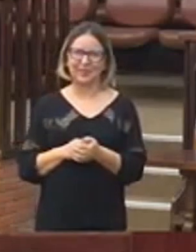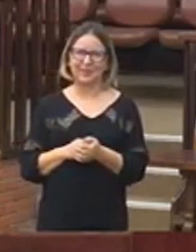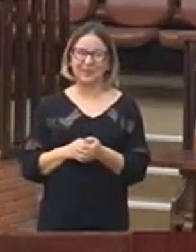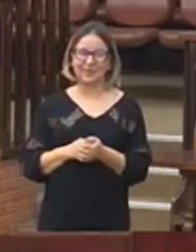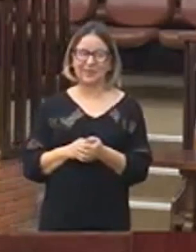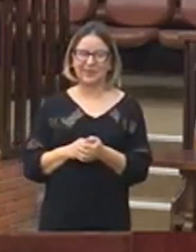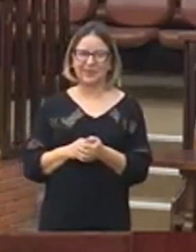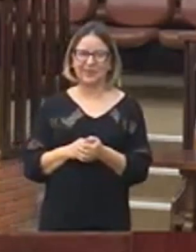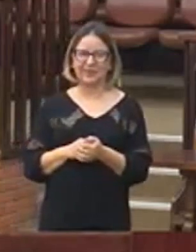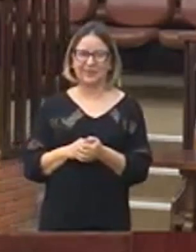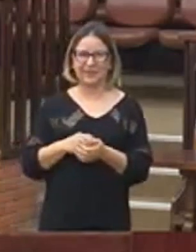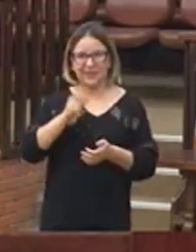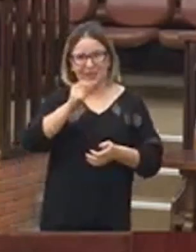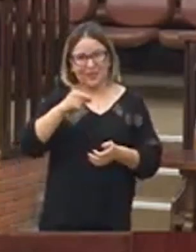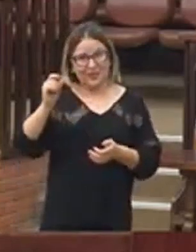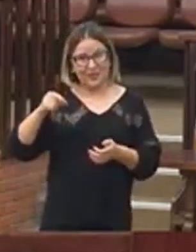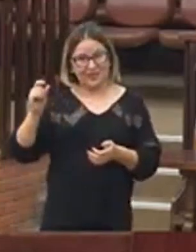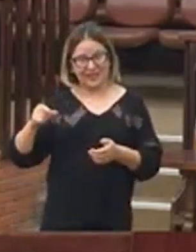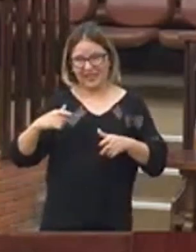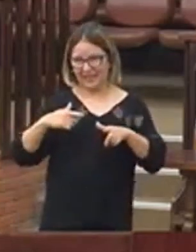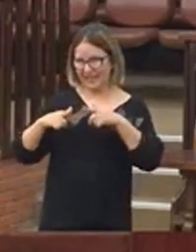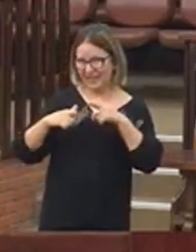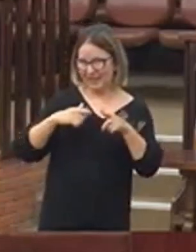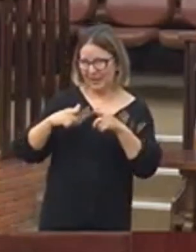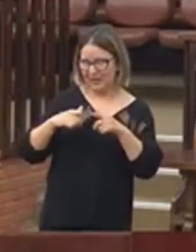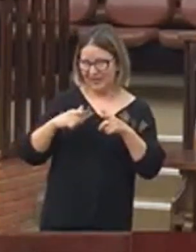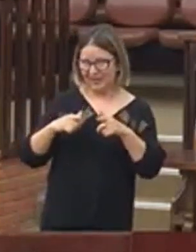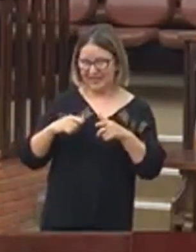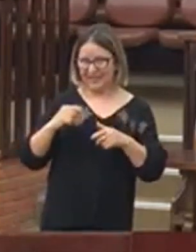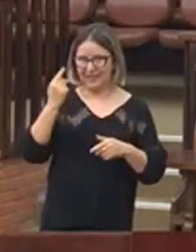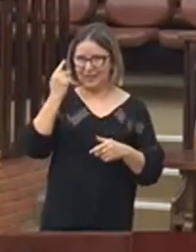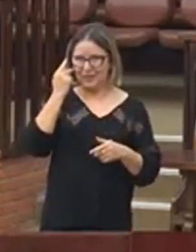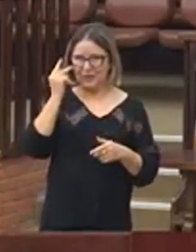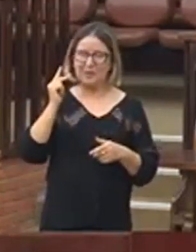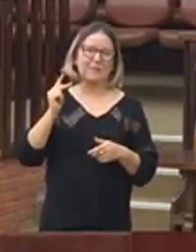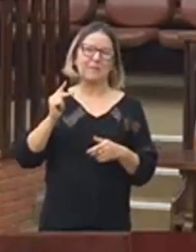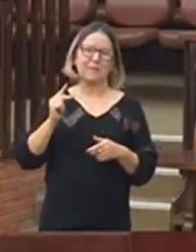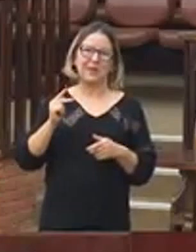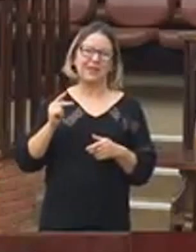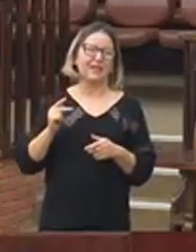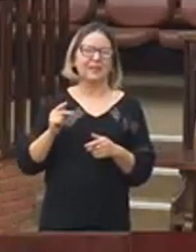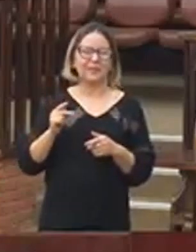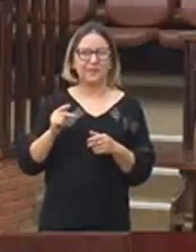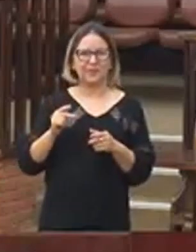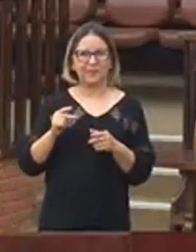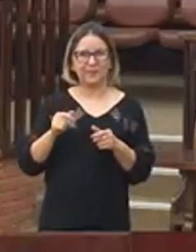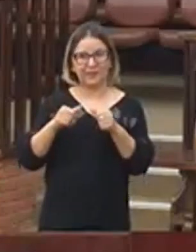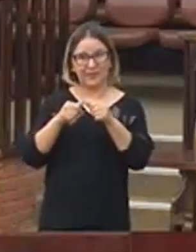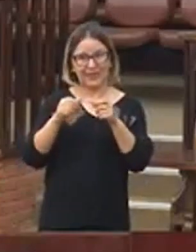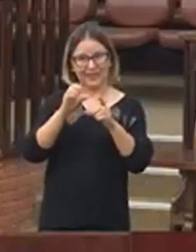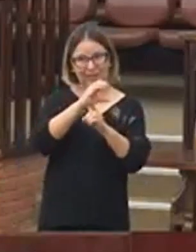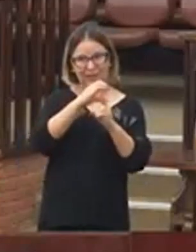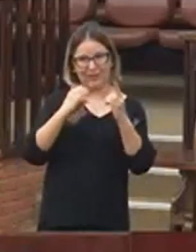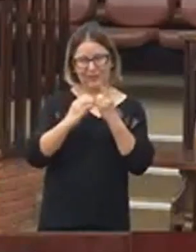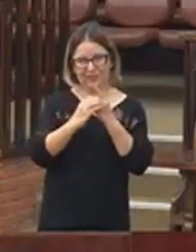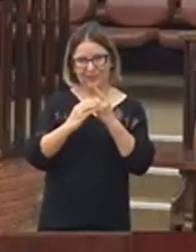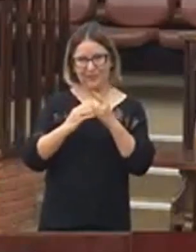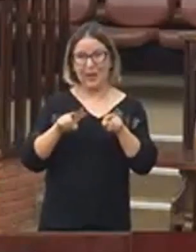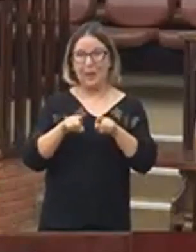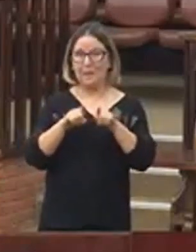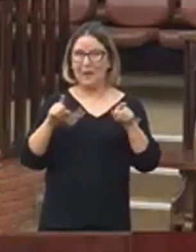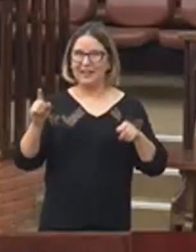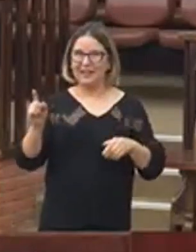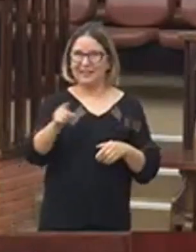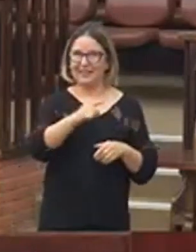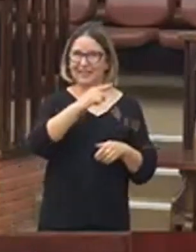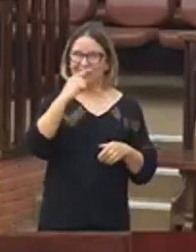cada um na sua função, mas nós estamos plugados